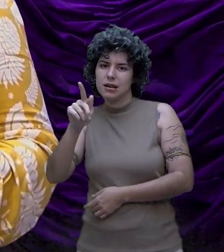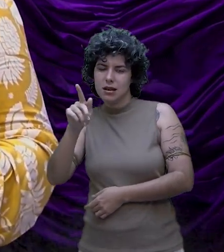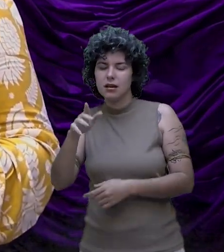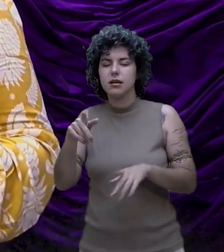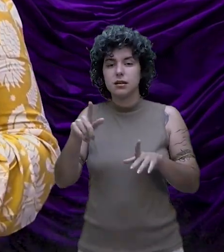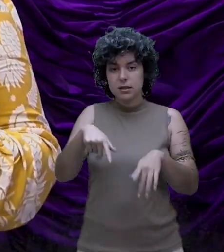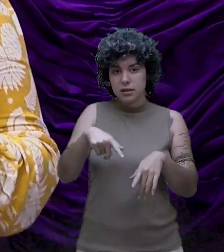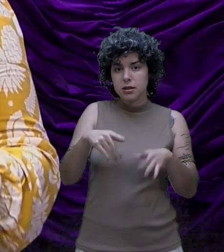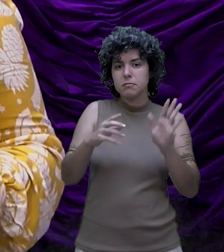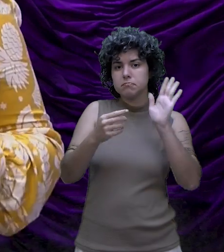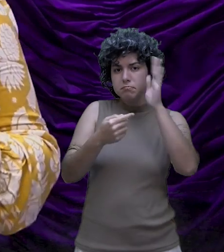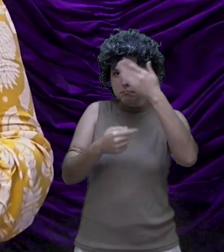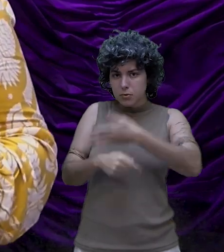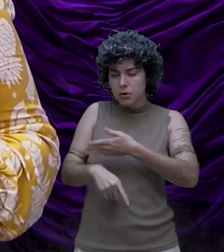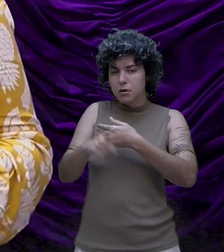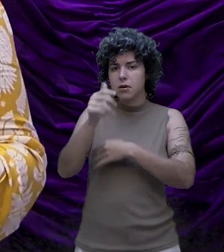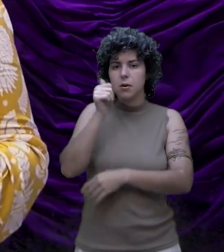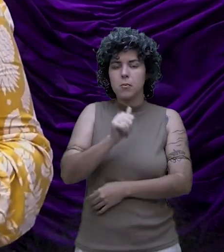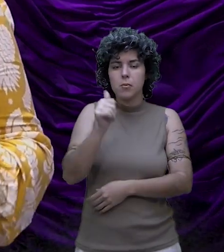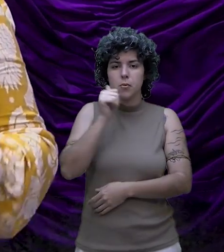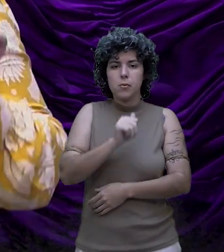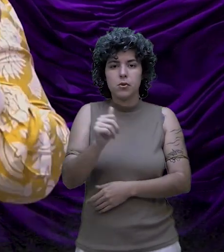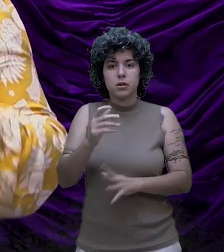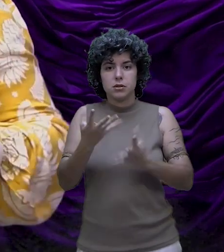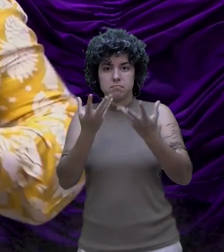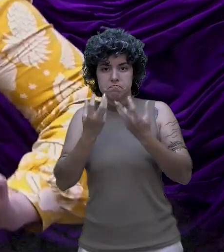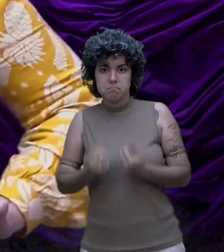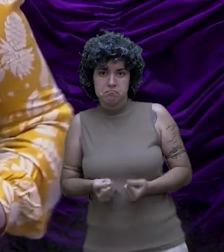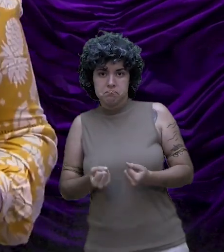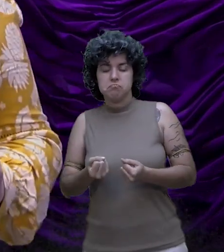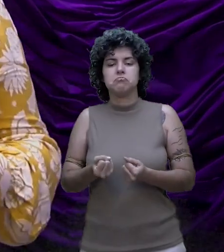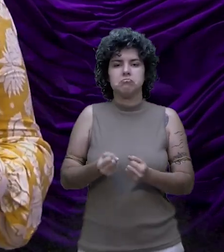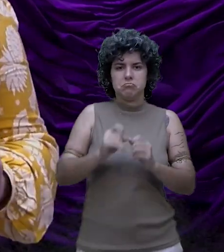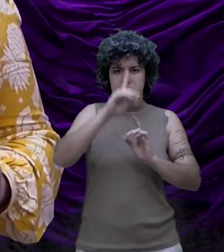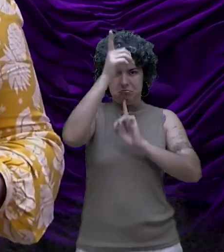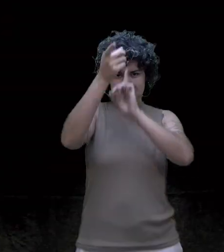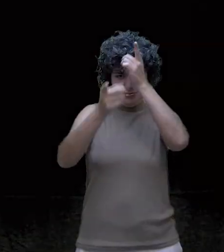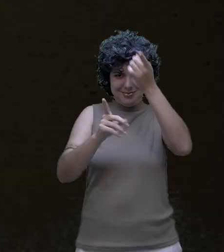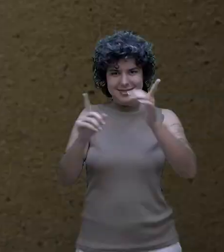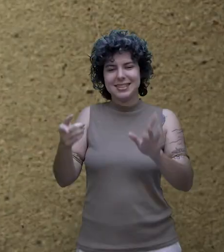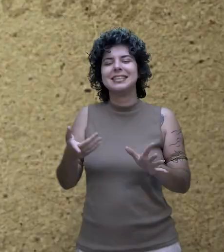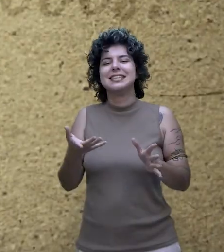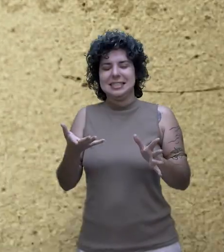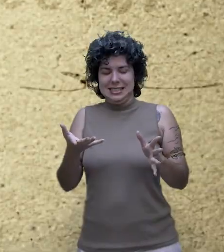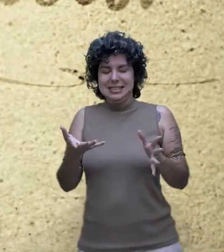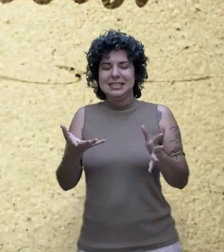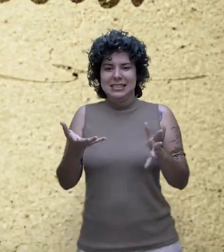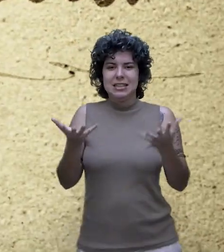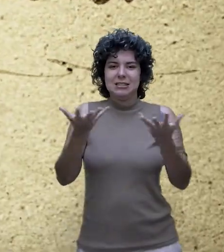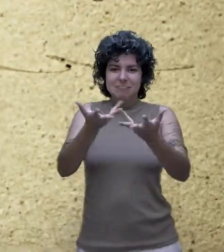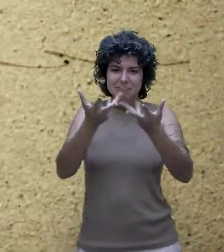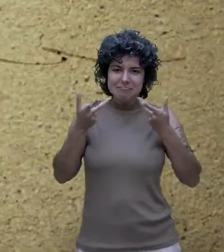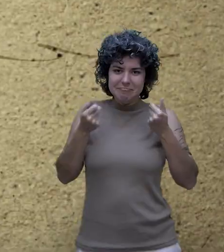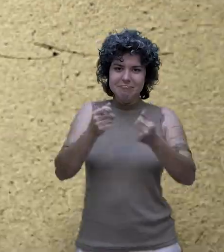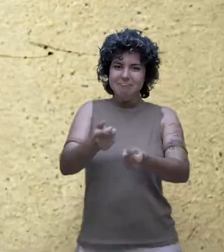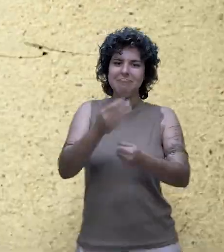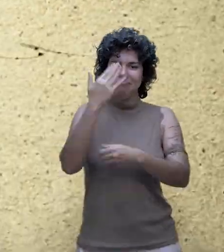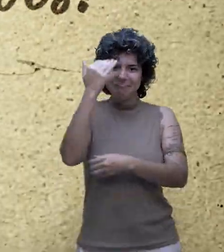a história ganha camadas tão complexas quanto um croissant de padaria francesa. Mas e nos grandes